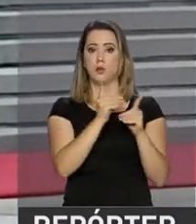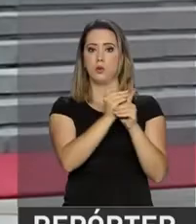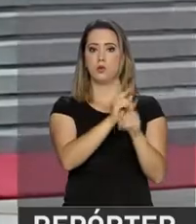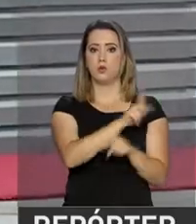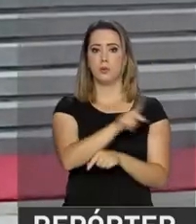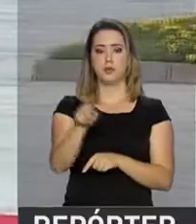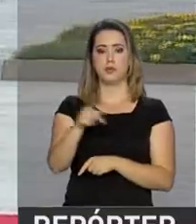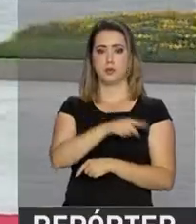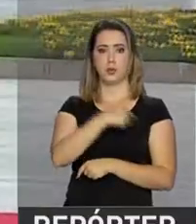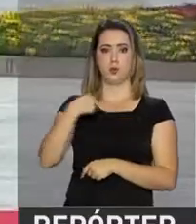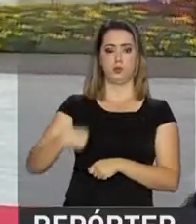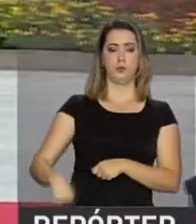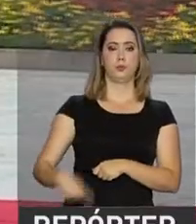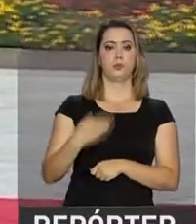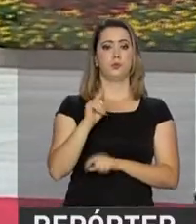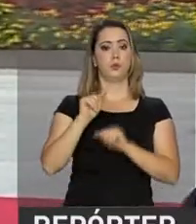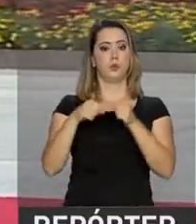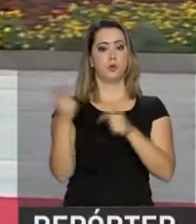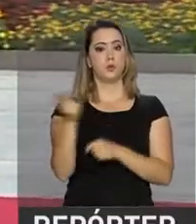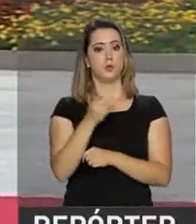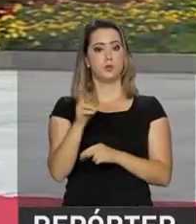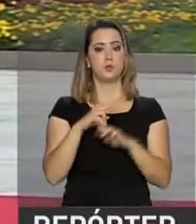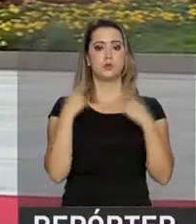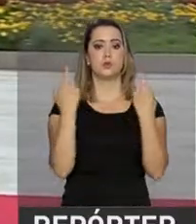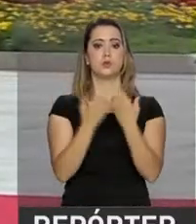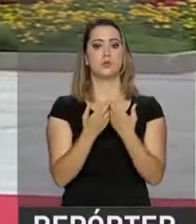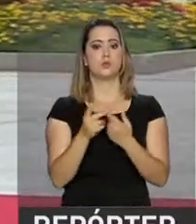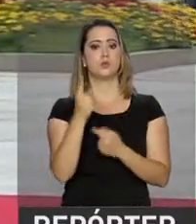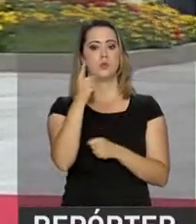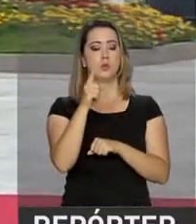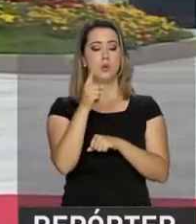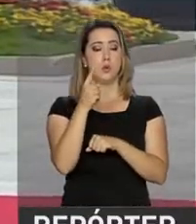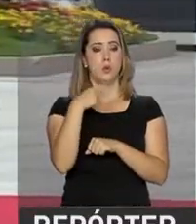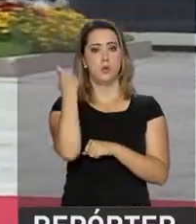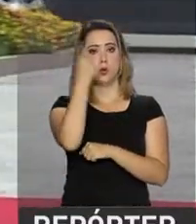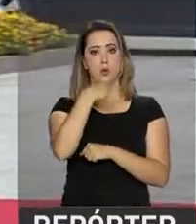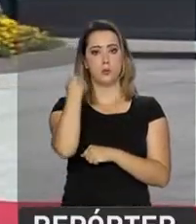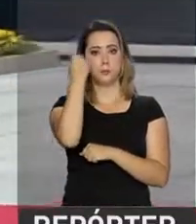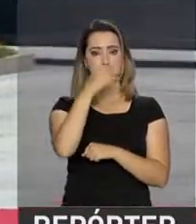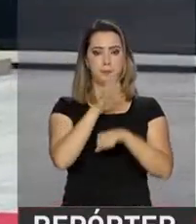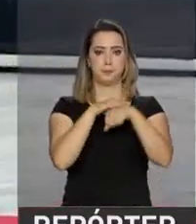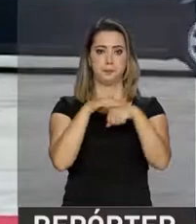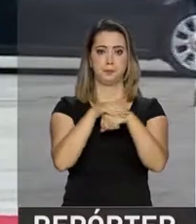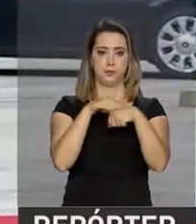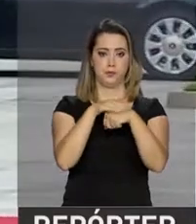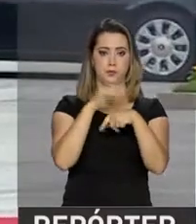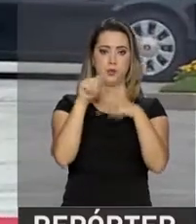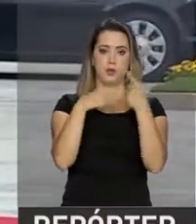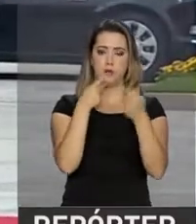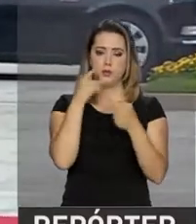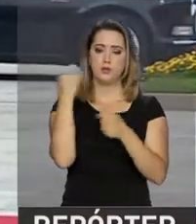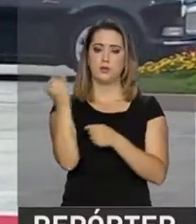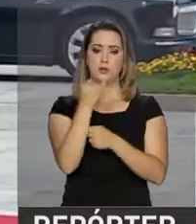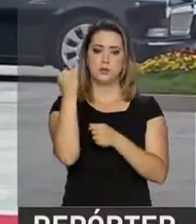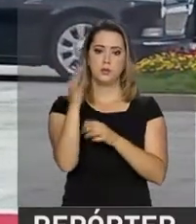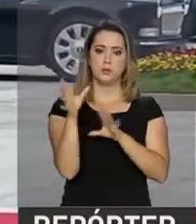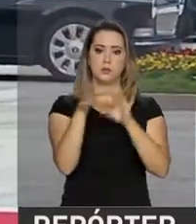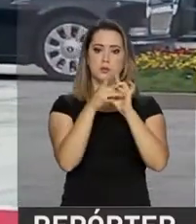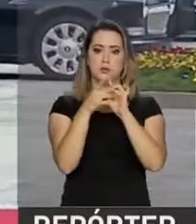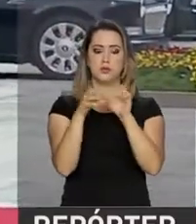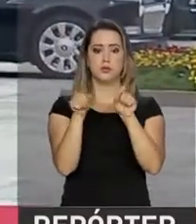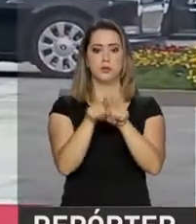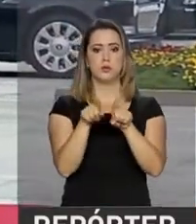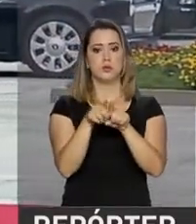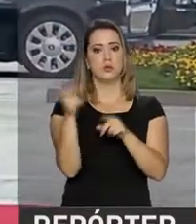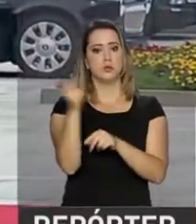xi jinping depois os dois líderes se reuniram por cerca de uma hora michel temer reafirmou a importância da parceria com a